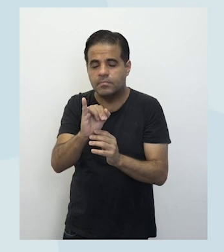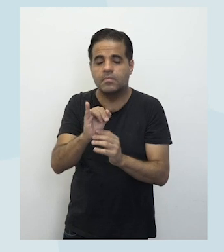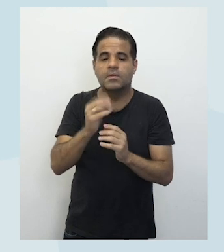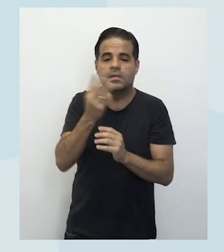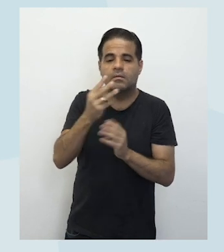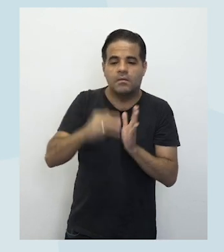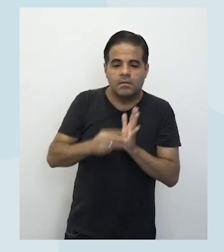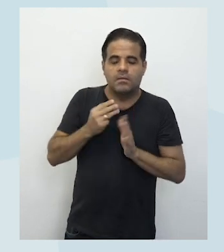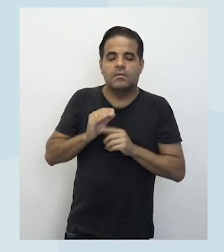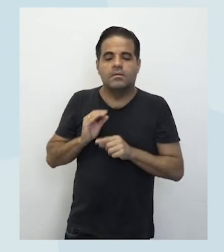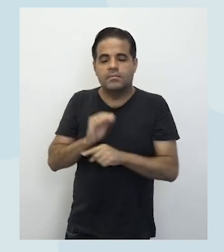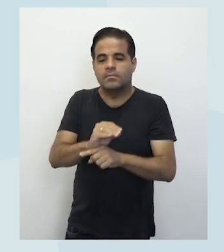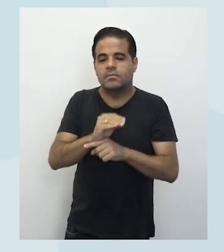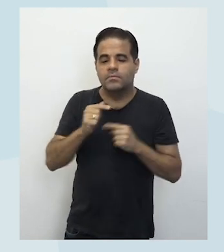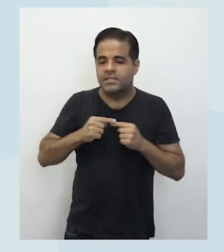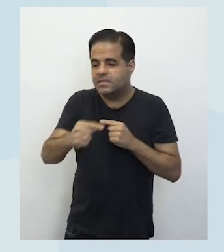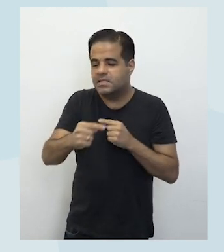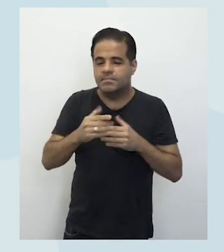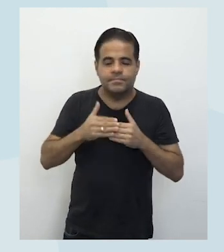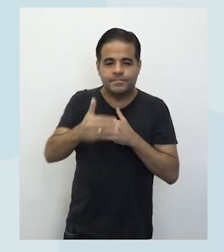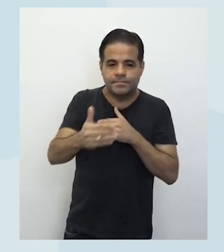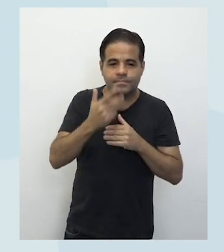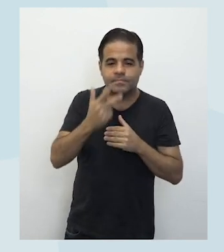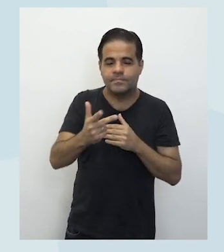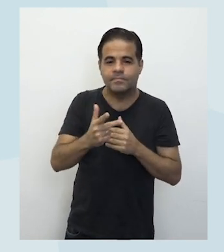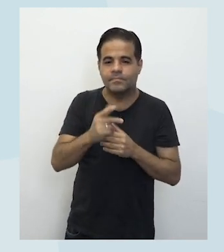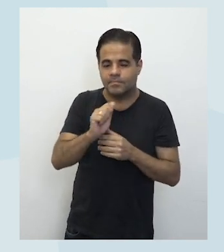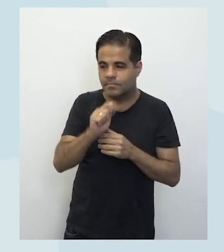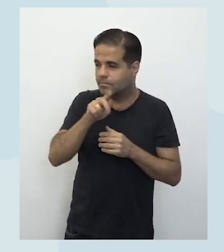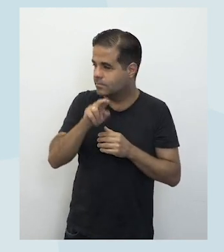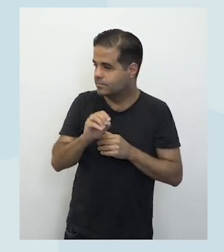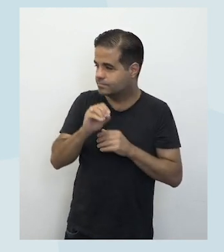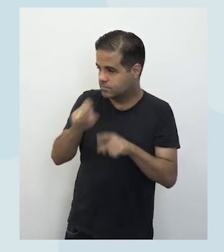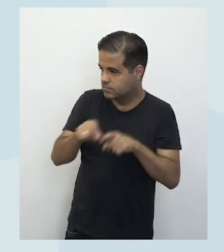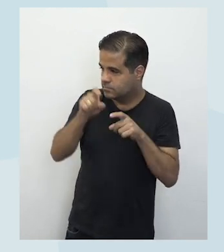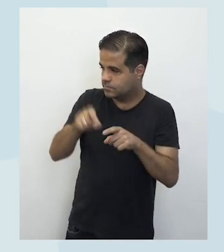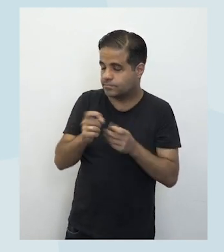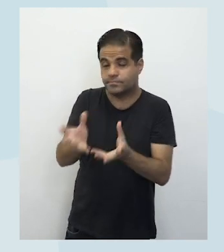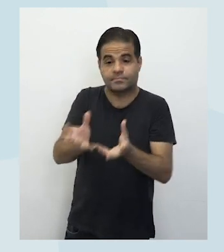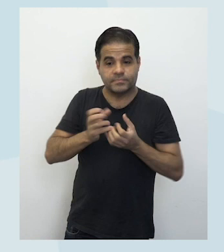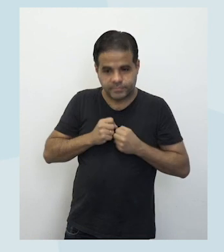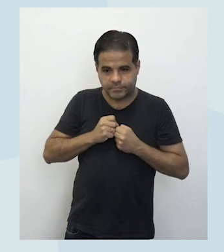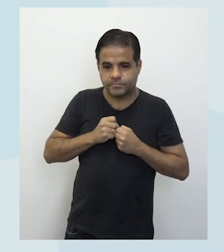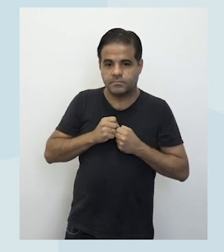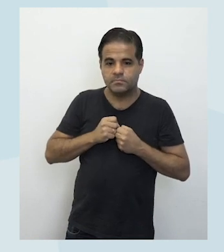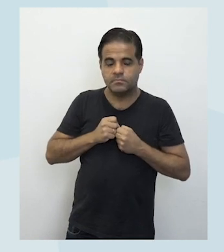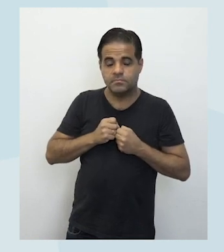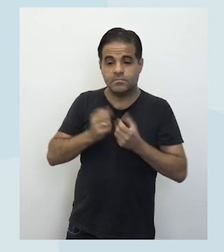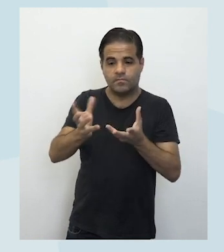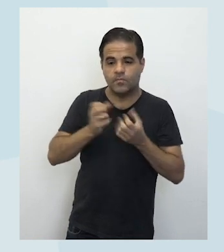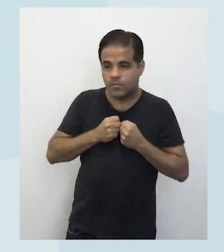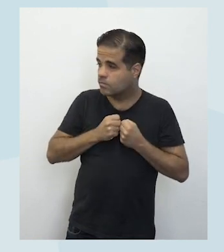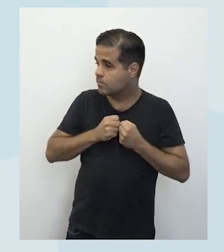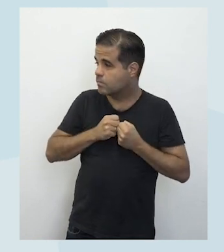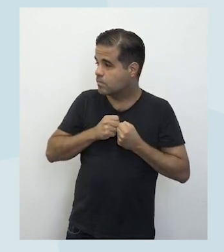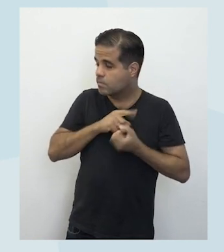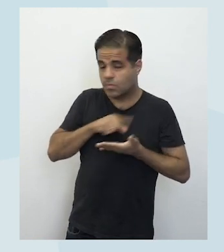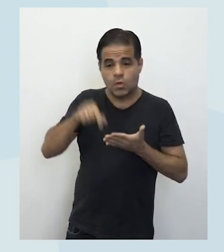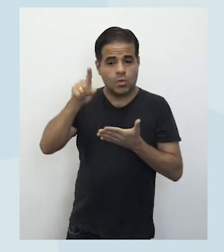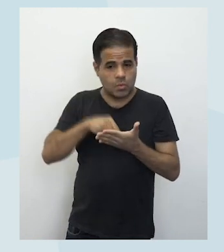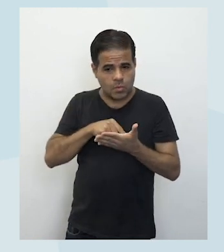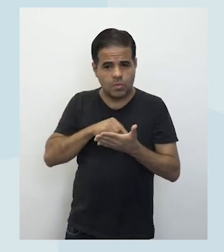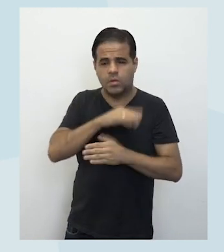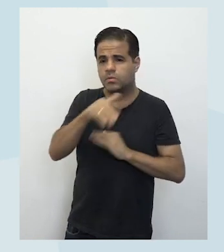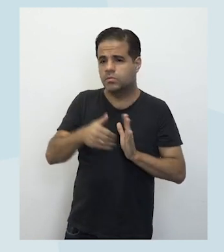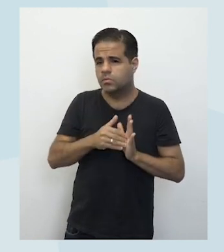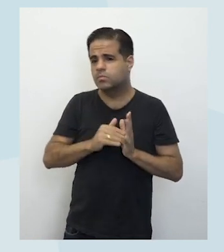contribuição positiva seguida, e a agropecuária excedeu a contribuição nula, né? E todo esse quadro, quando